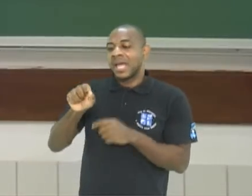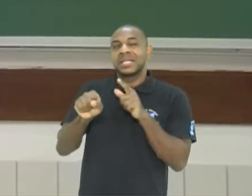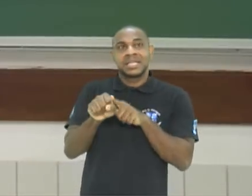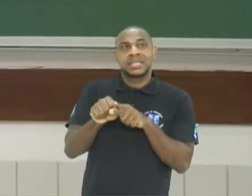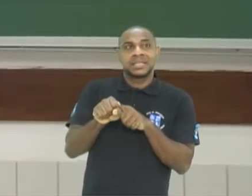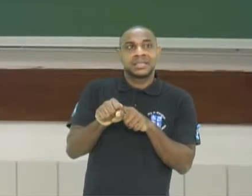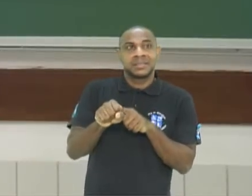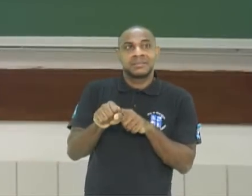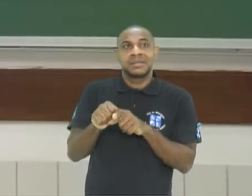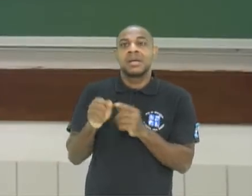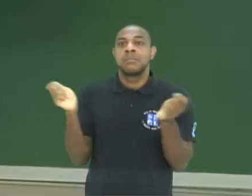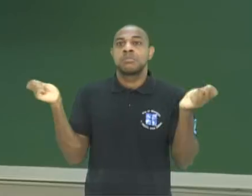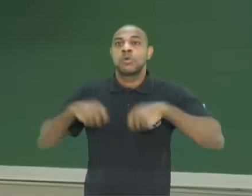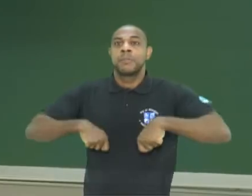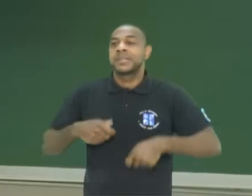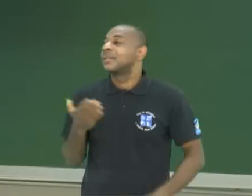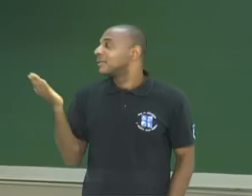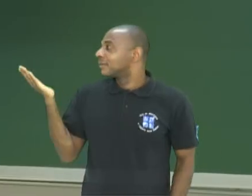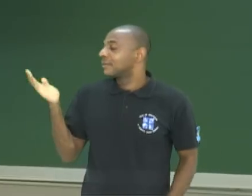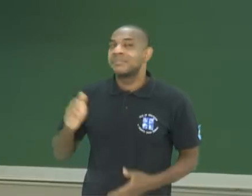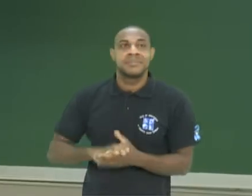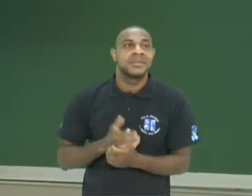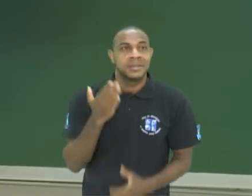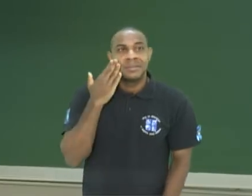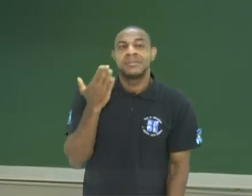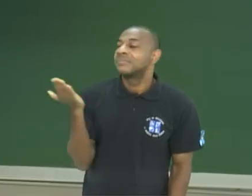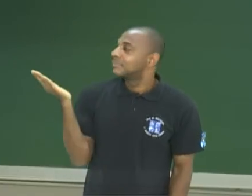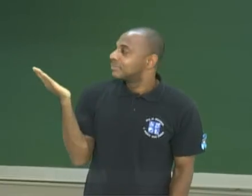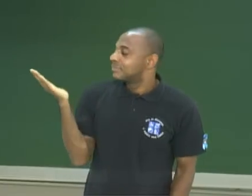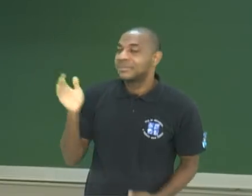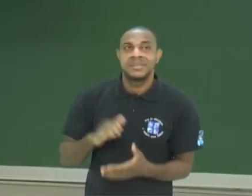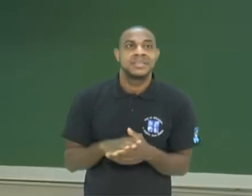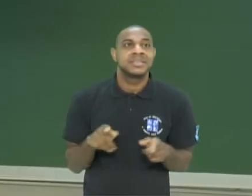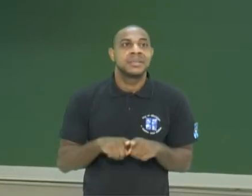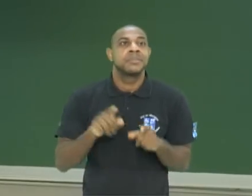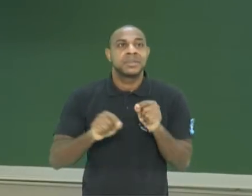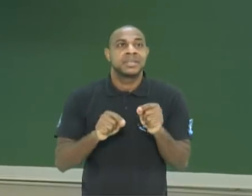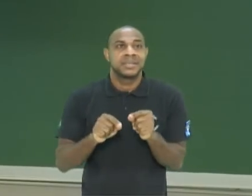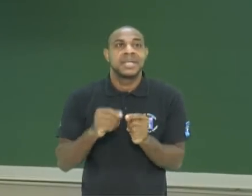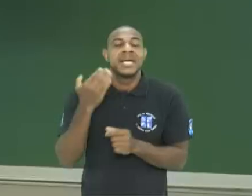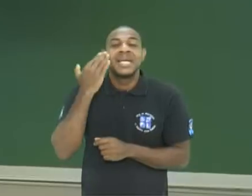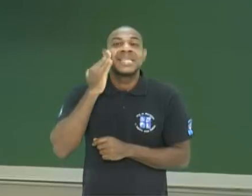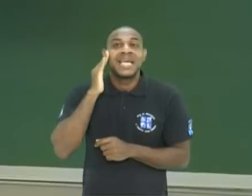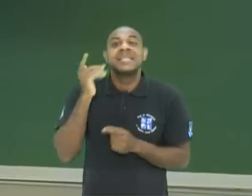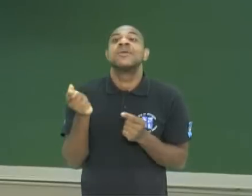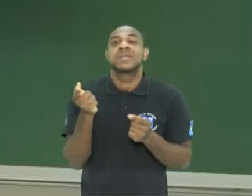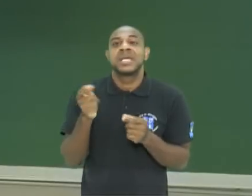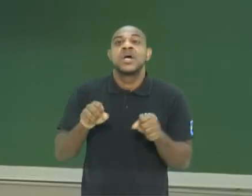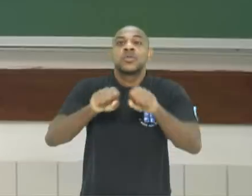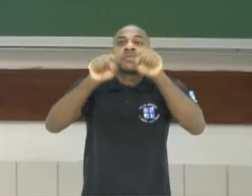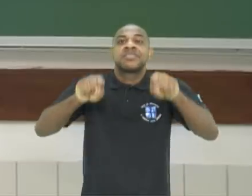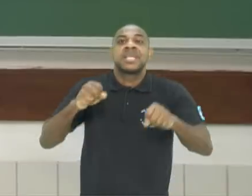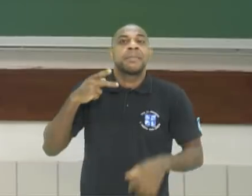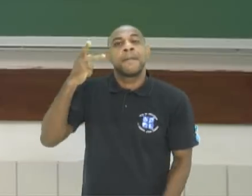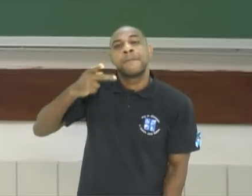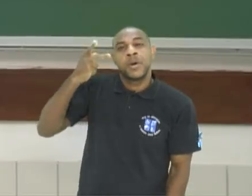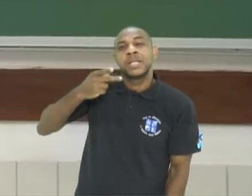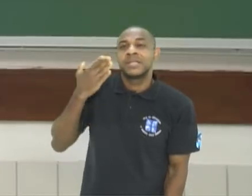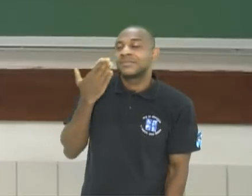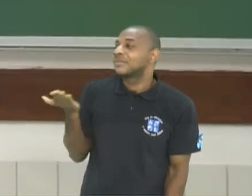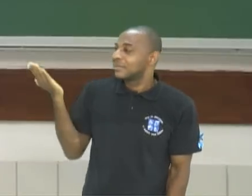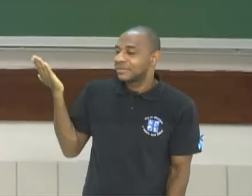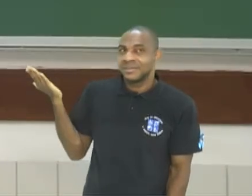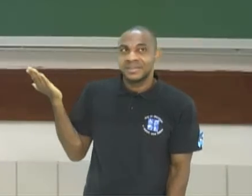ainda. Entender a burocracia governamental e o funcionamento do sistema político. Então, o autor está